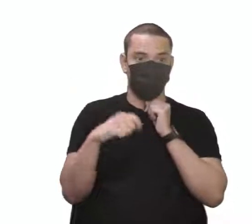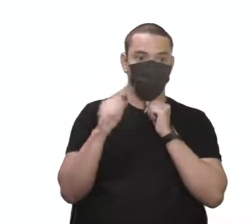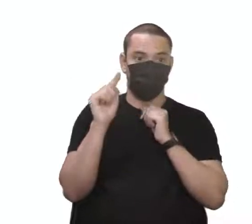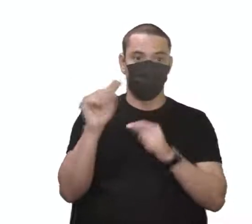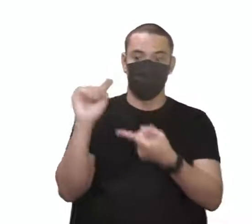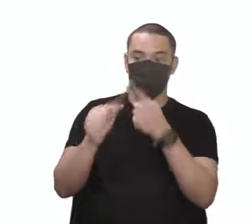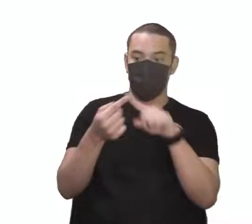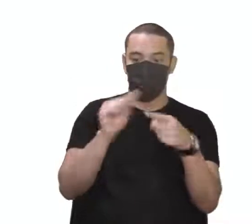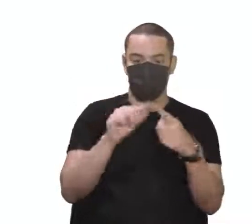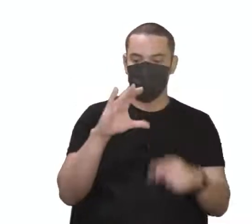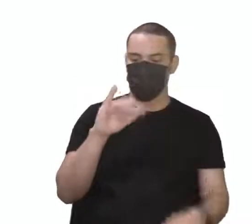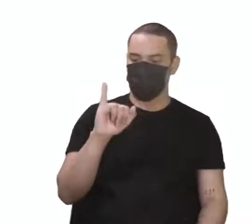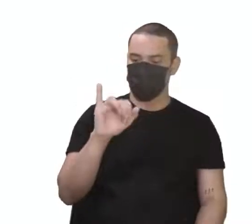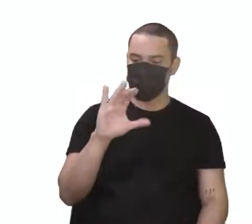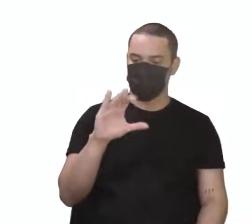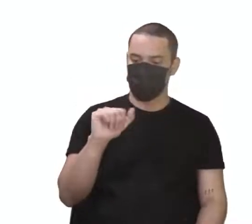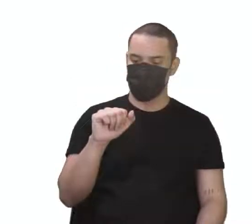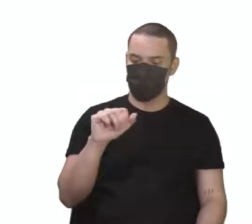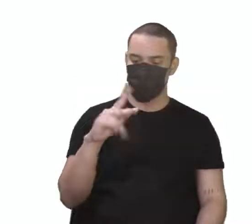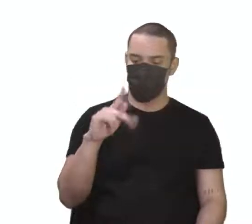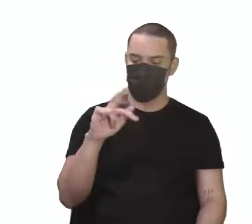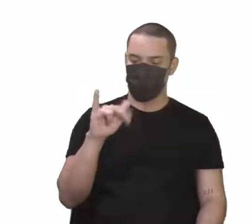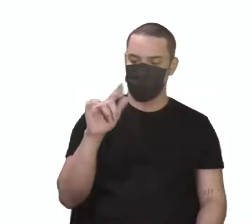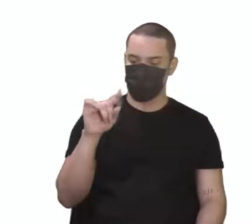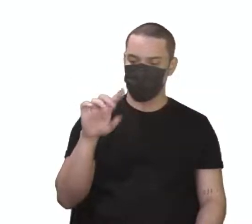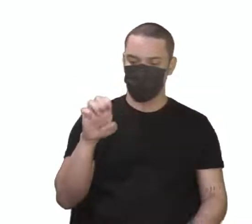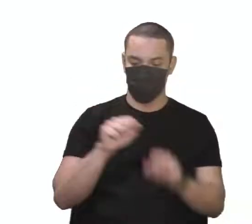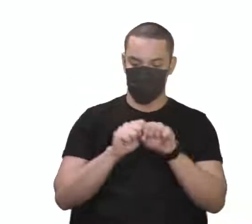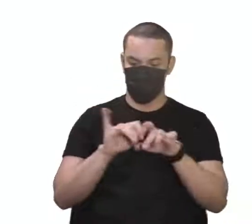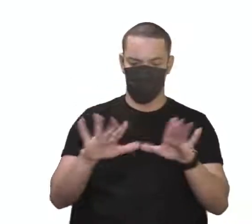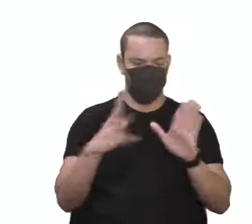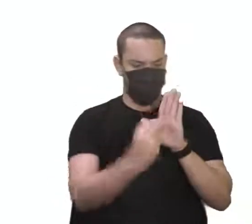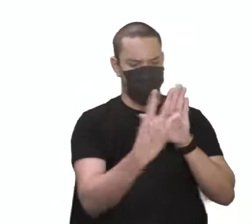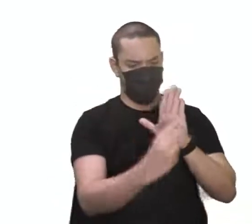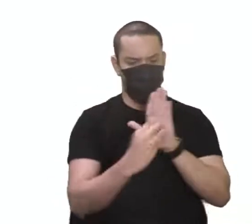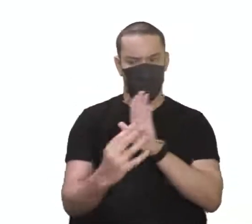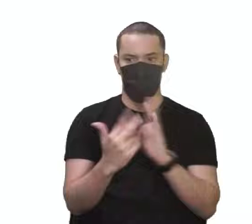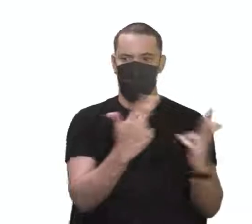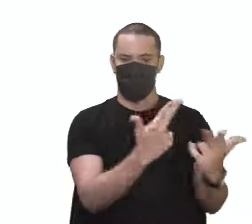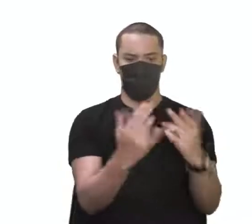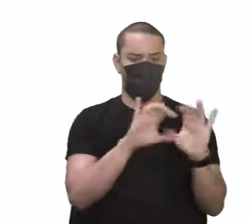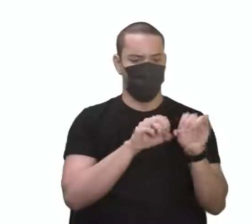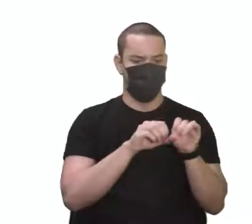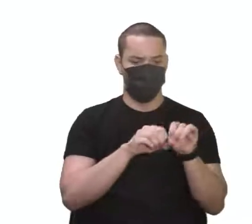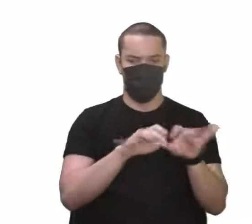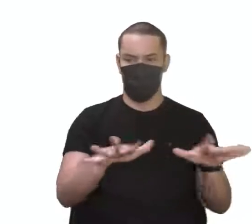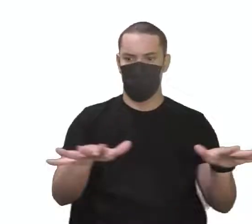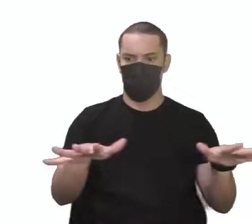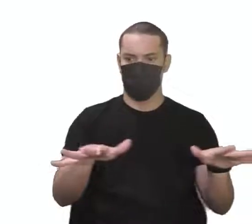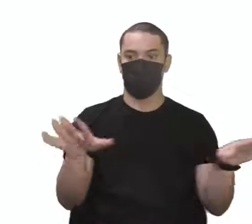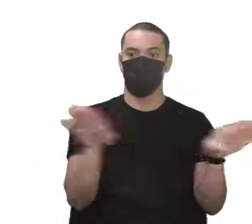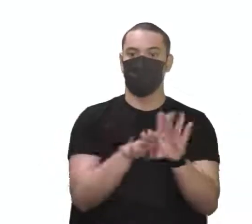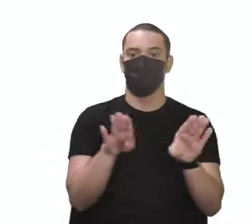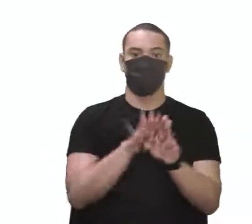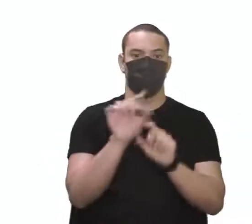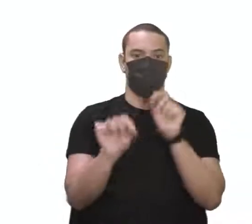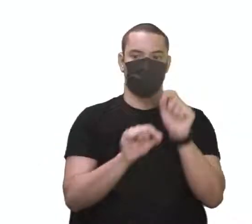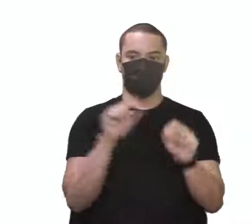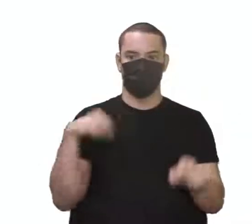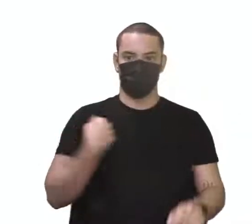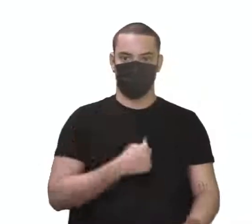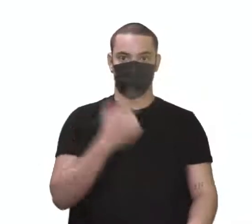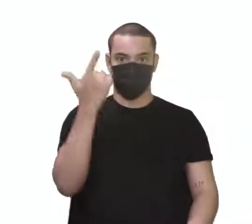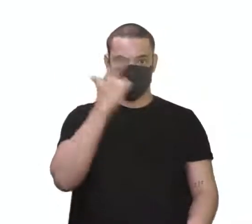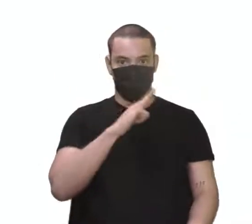essa paridade, rapidinho conseguem produzir um monte de cópias delas, tranquilo. E também a